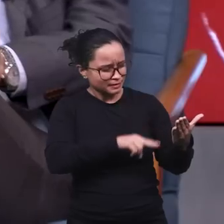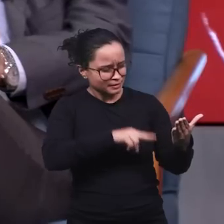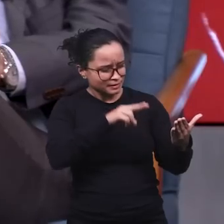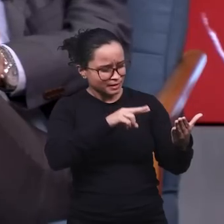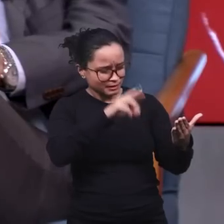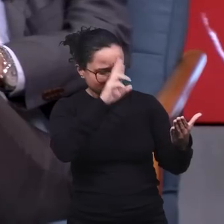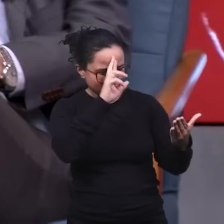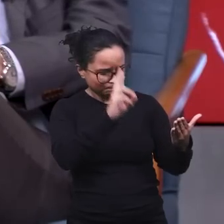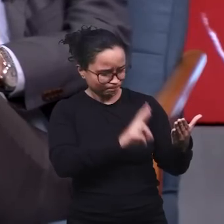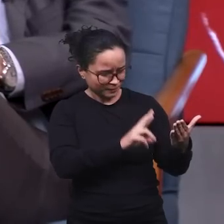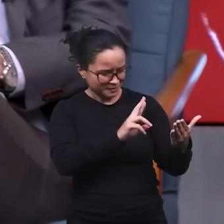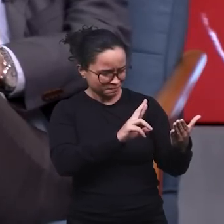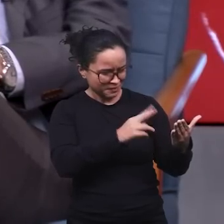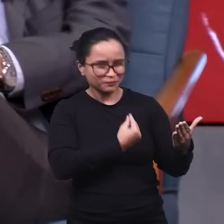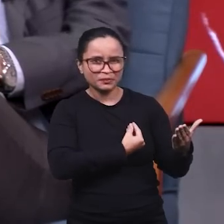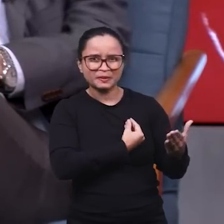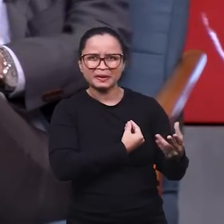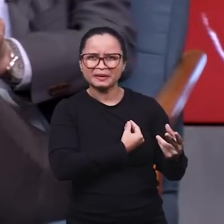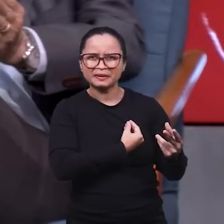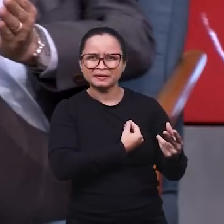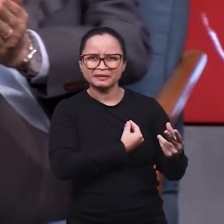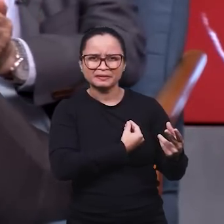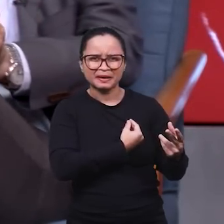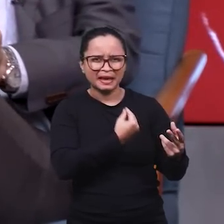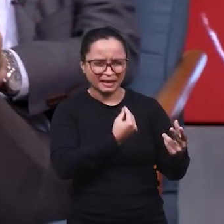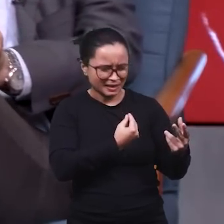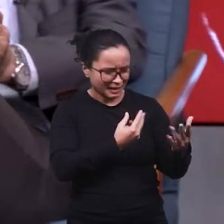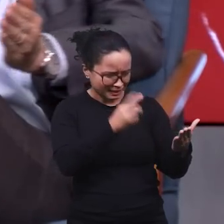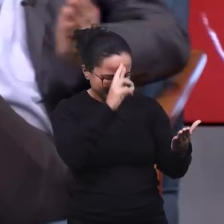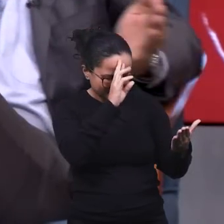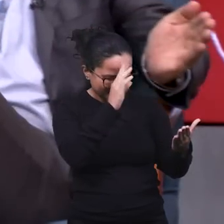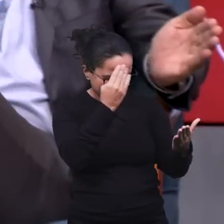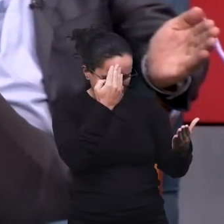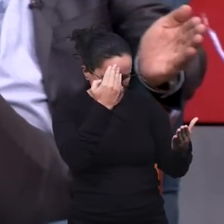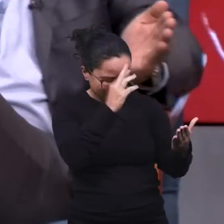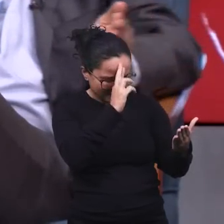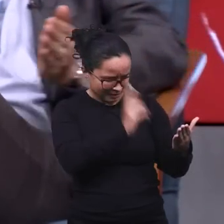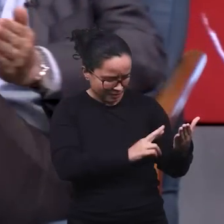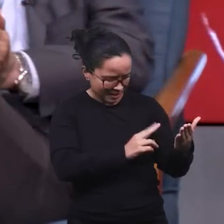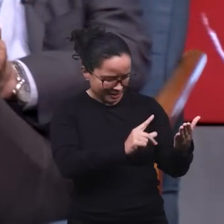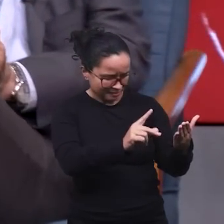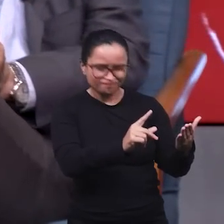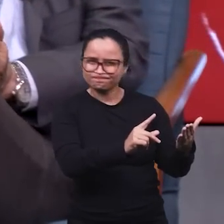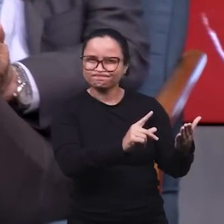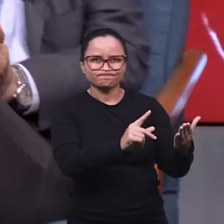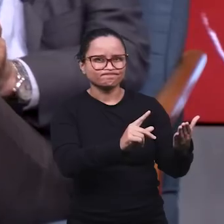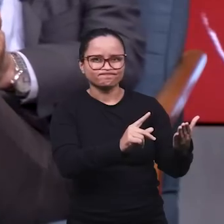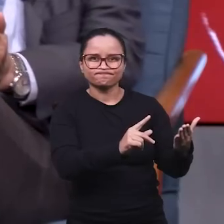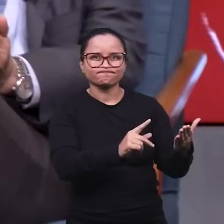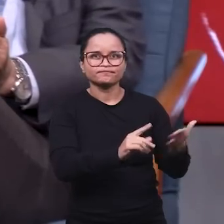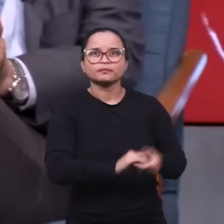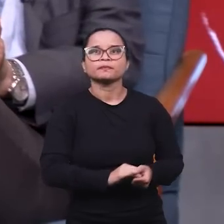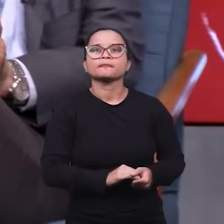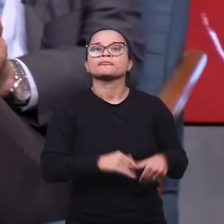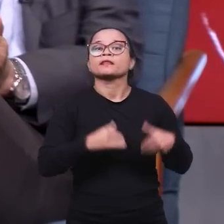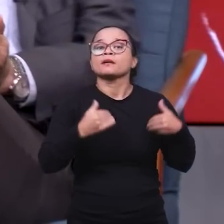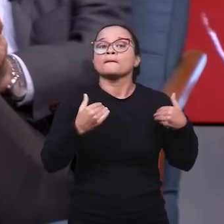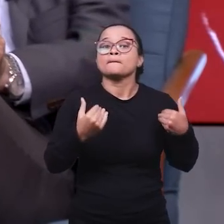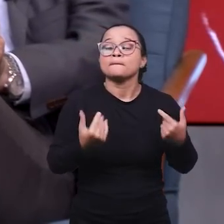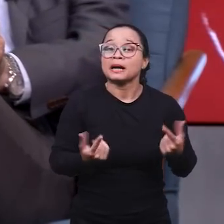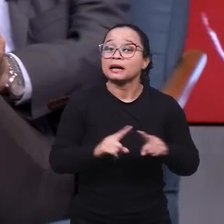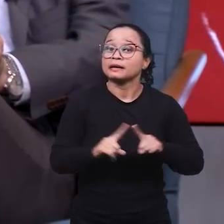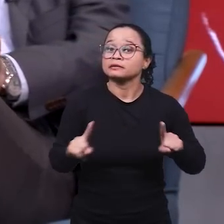não é eterna. Por quê? Porque a interpretação é da razão, não da letra, porque a letra mata, mas